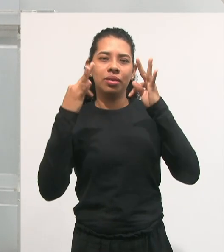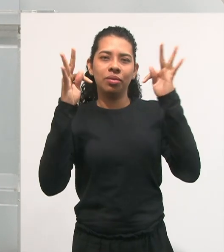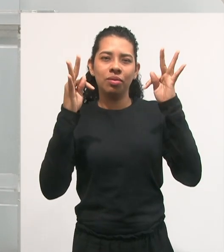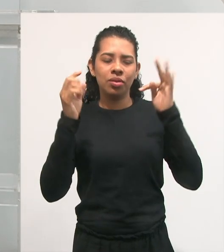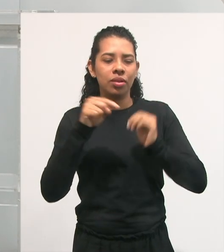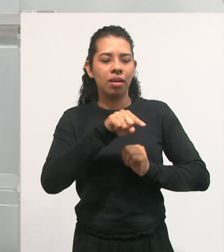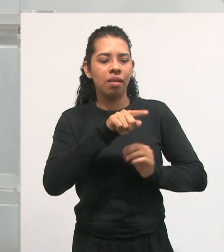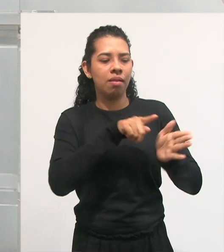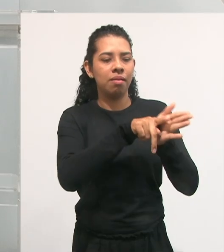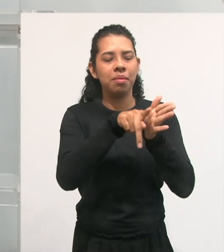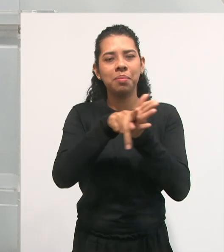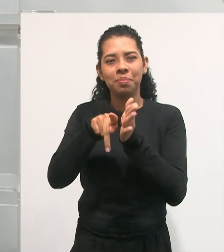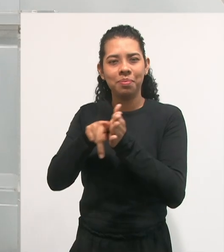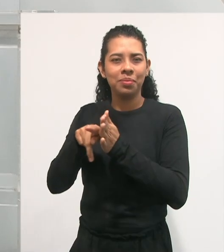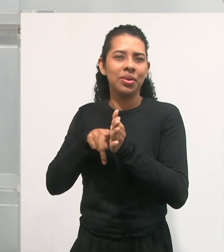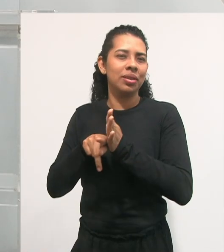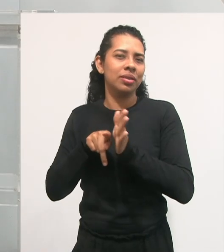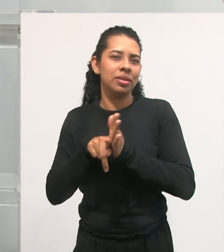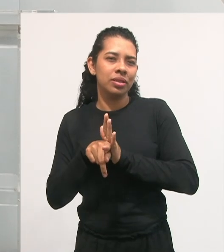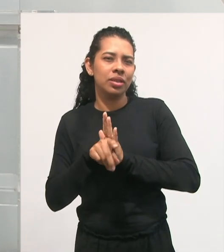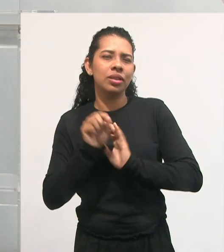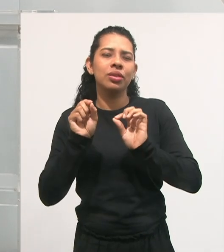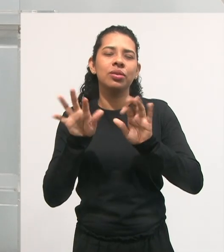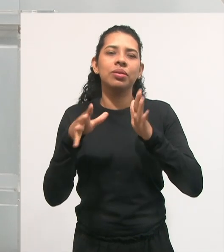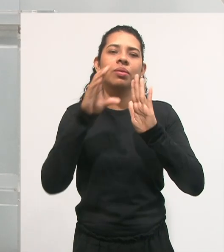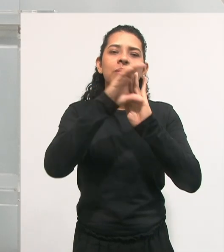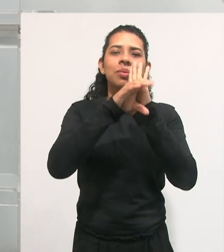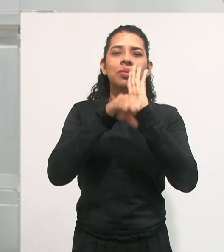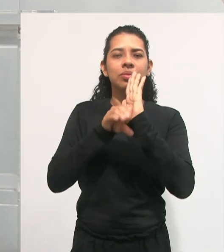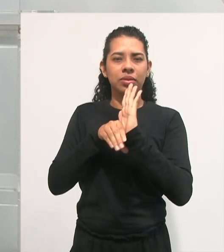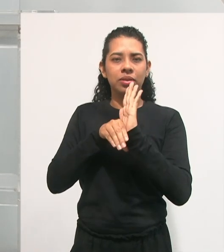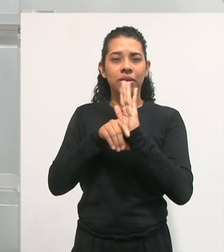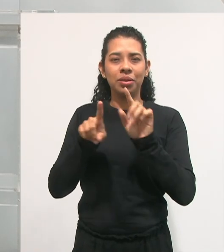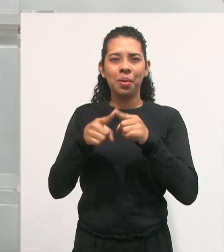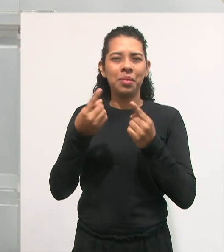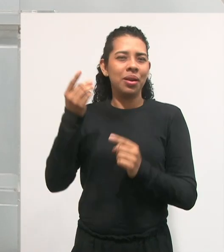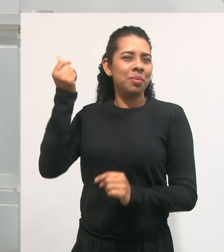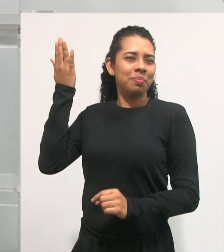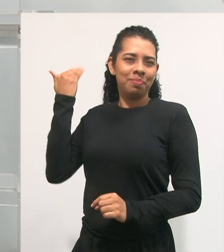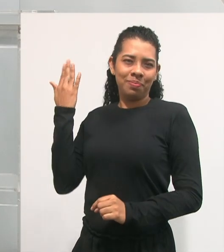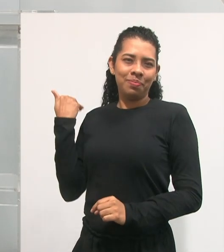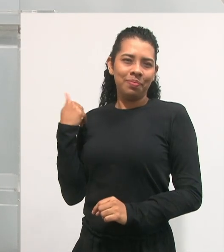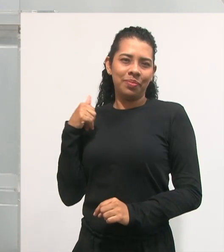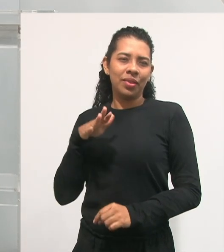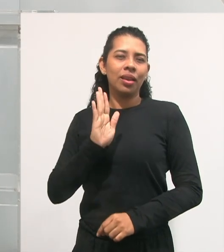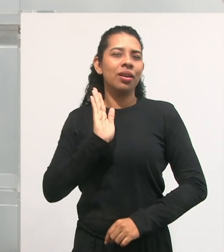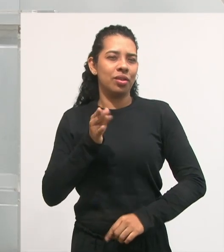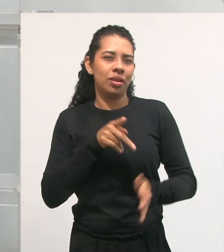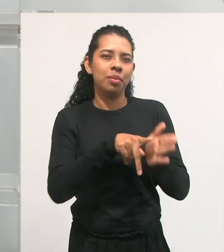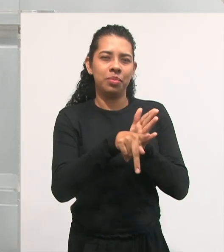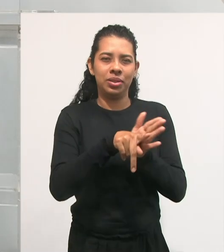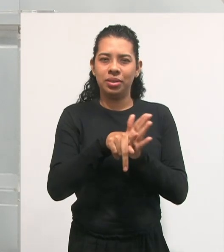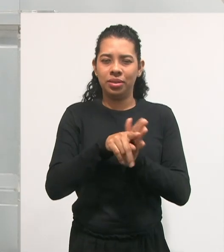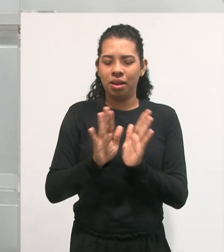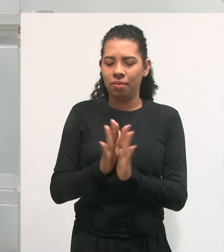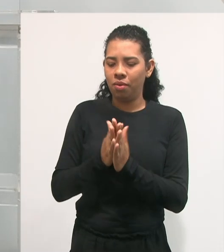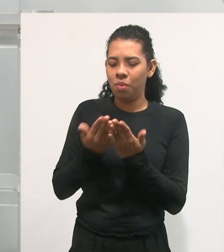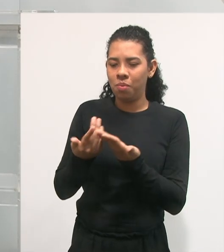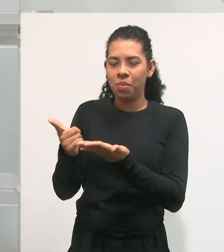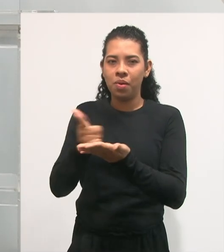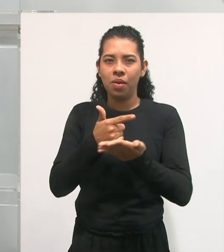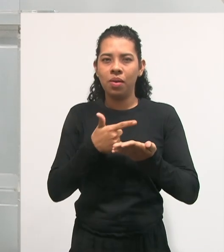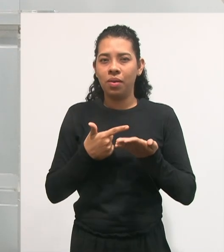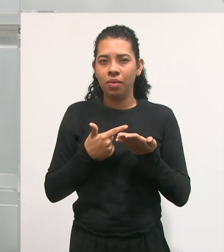fazer uma pesquisa, pesquisa o conceito tal, né? Isso daí já era algo que fazia antigamente, fazia na minha época, né, com a enciclopédia Barça. Vê, teve